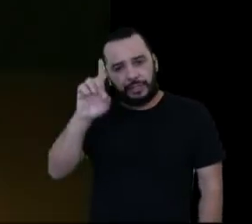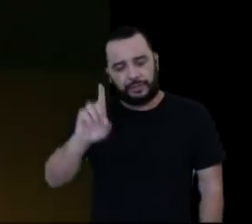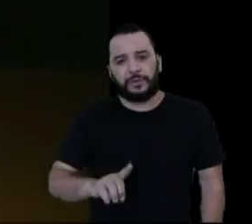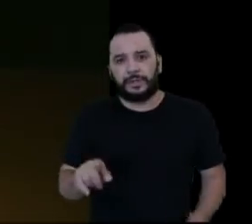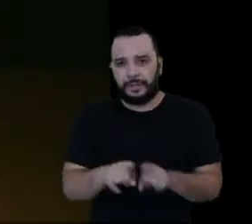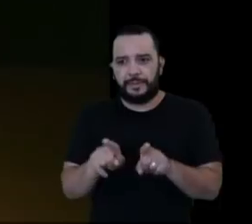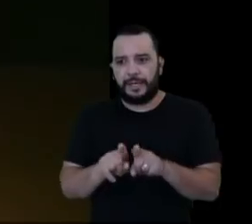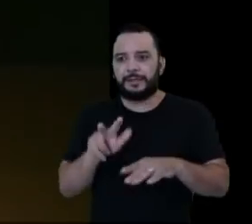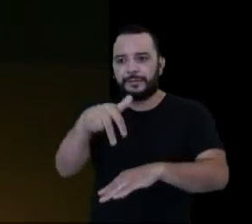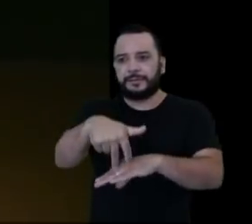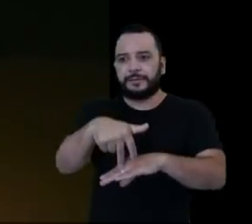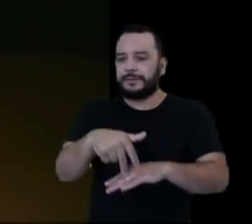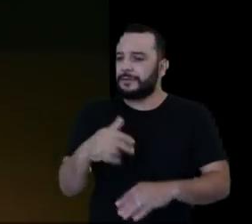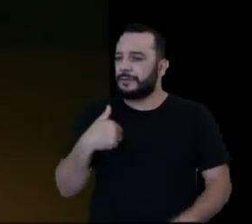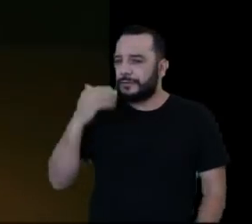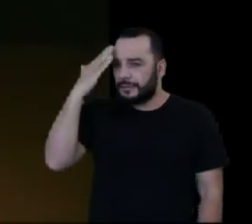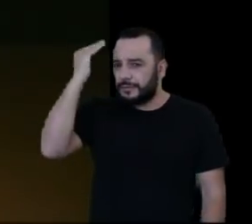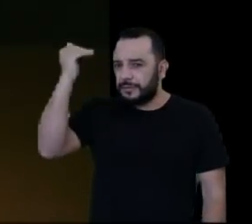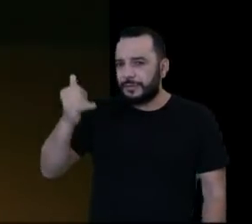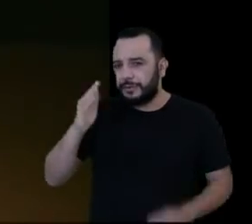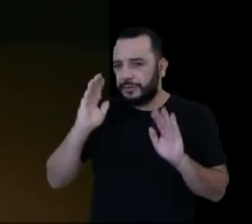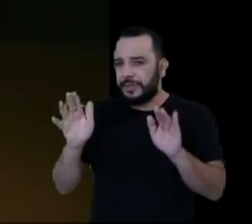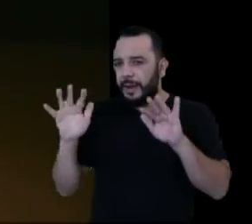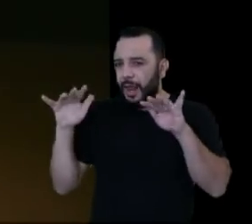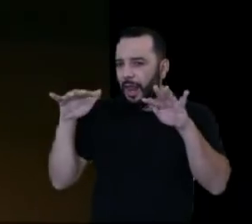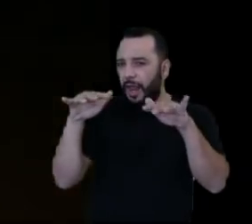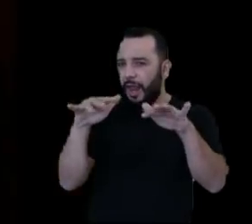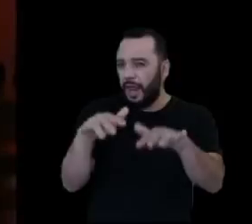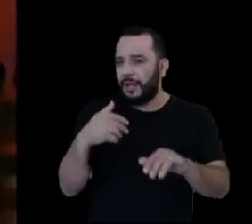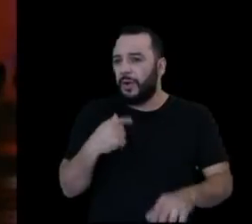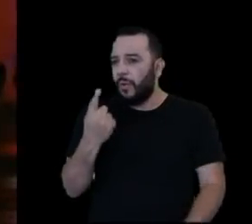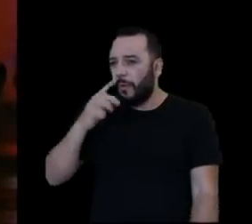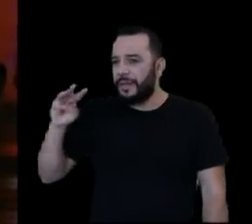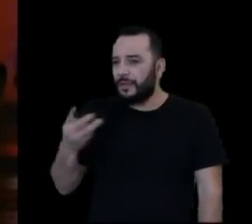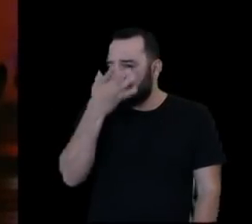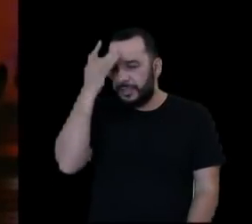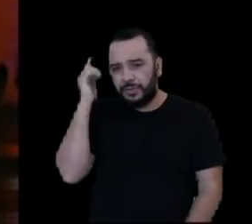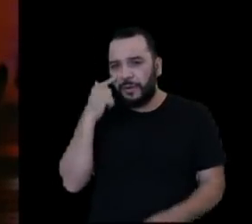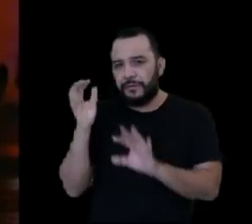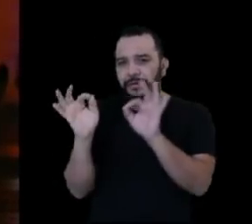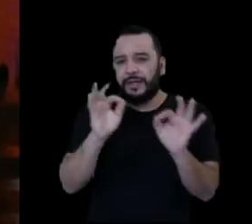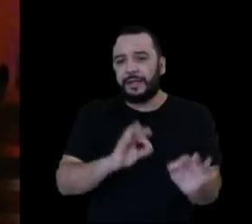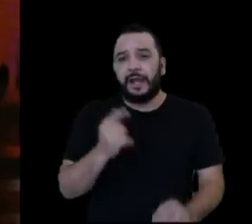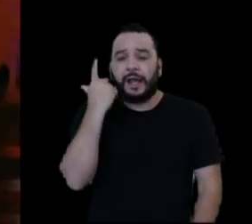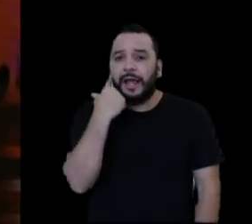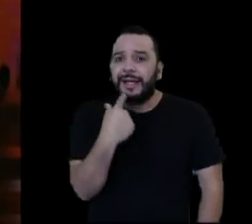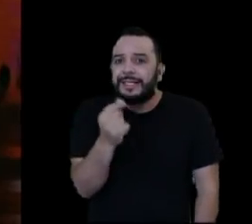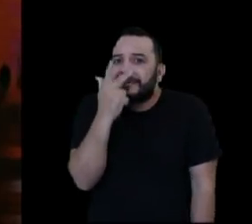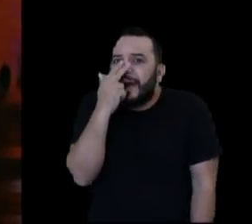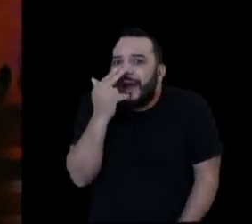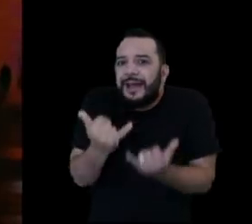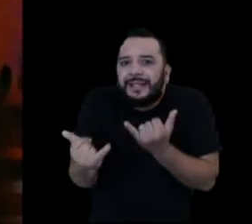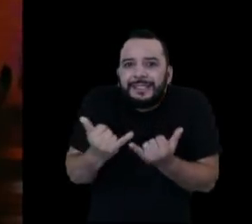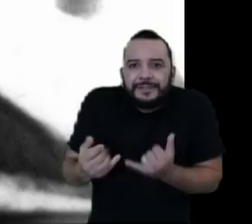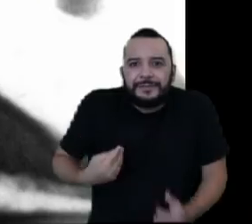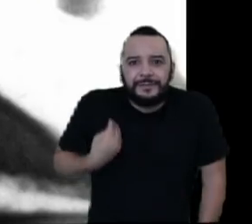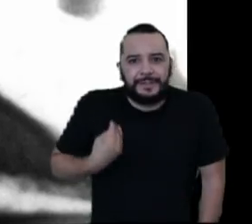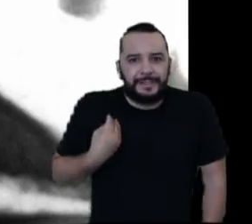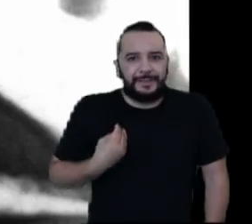Seu reconhecimento como escritora só aconteceria depois da sua morte, em 1977.